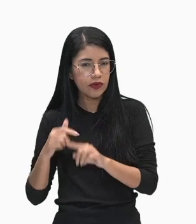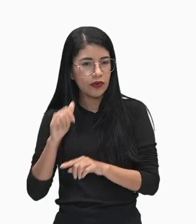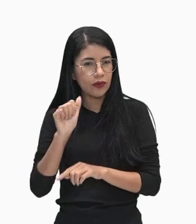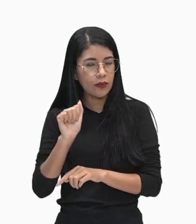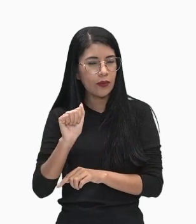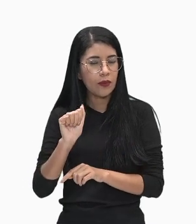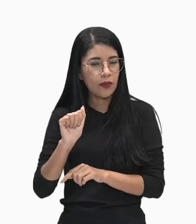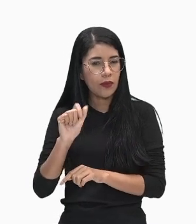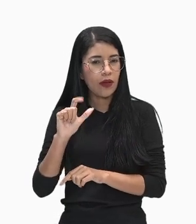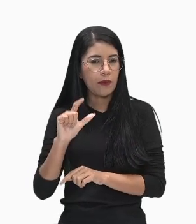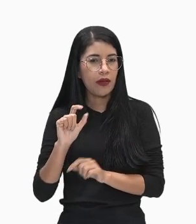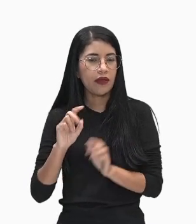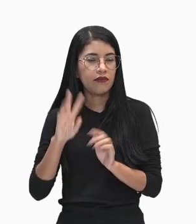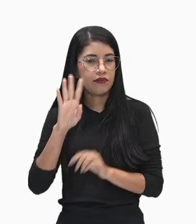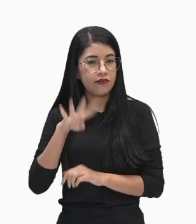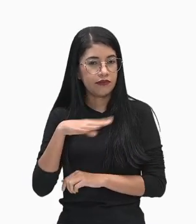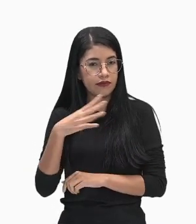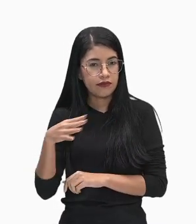tem aqui uma tabelinha